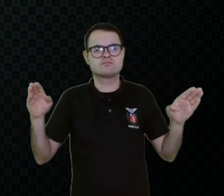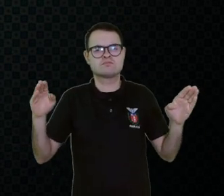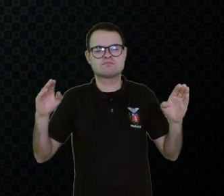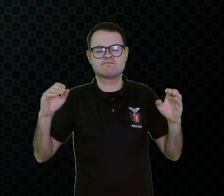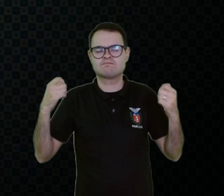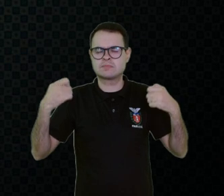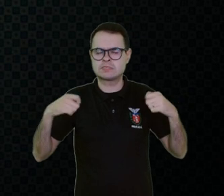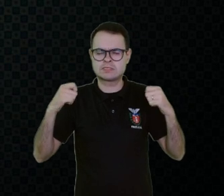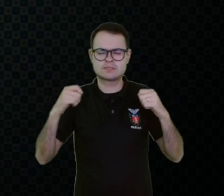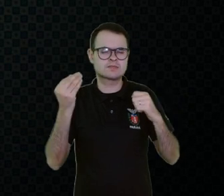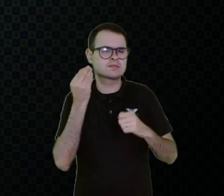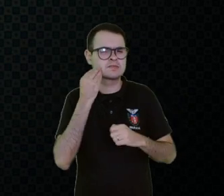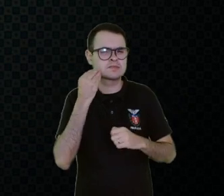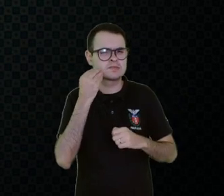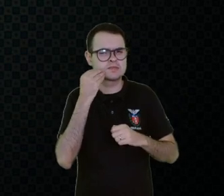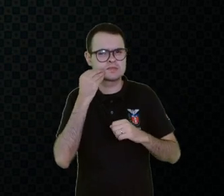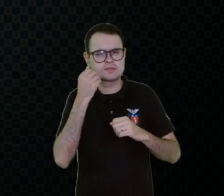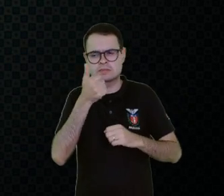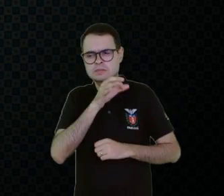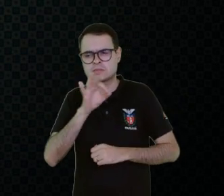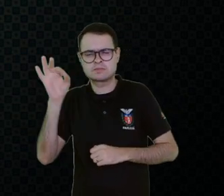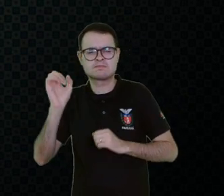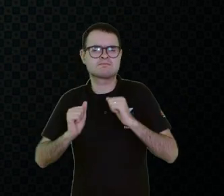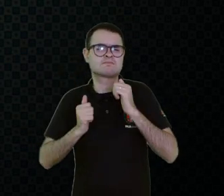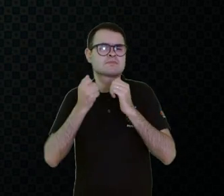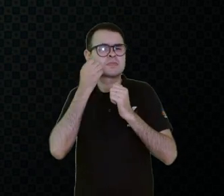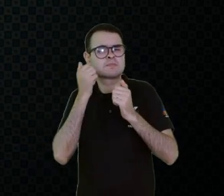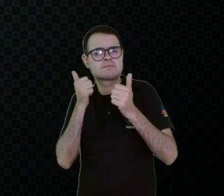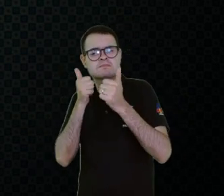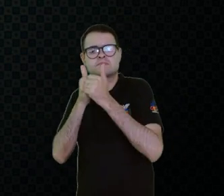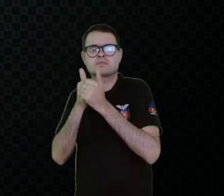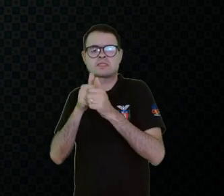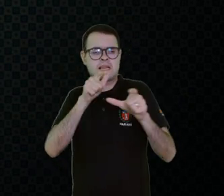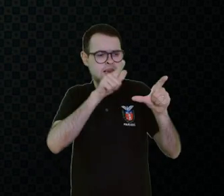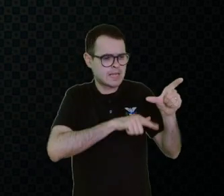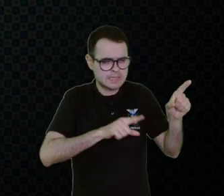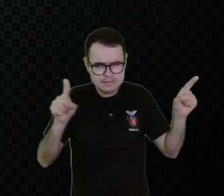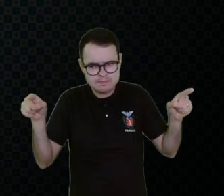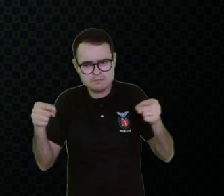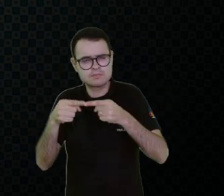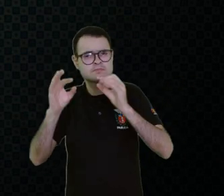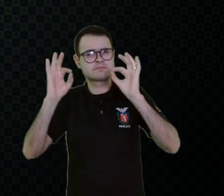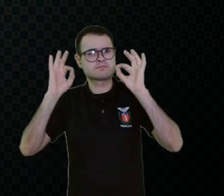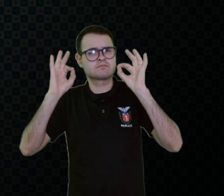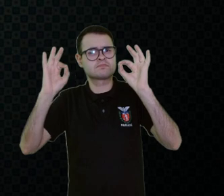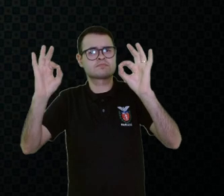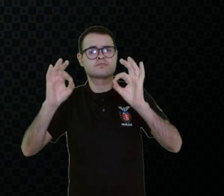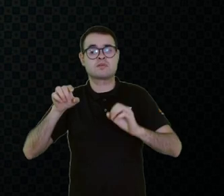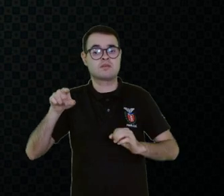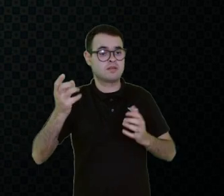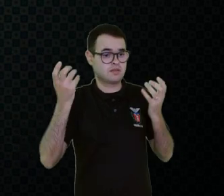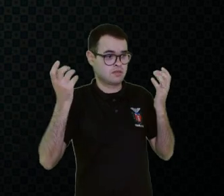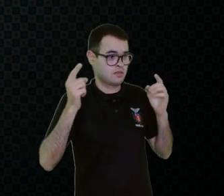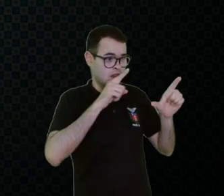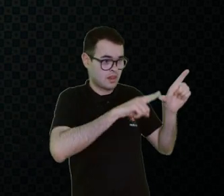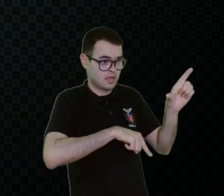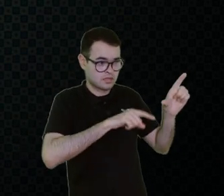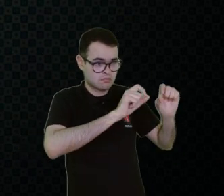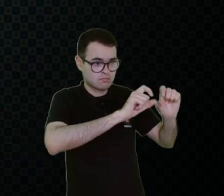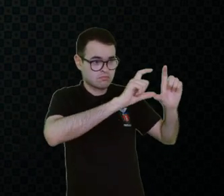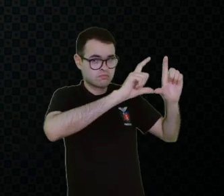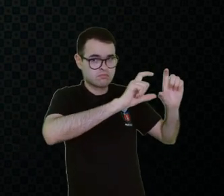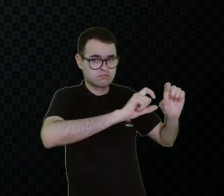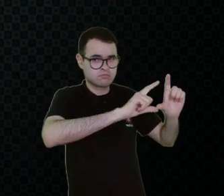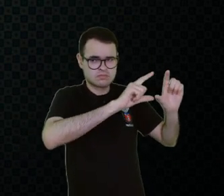de que aquele símbolo, aquela letra, foi o que realmente aquele estudante quis selecionar.